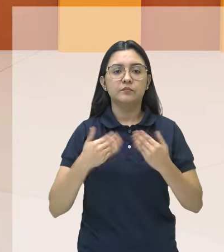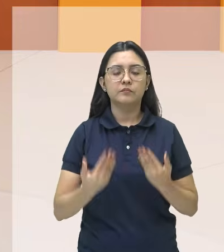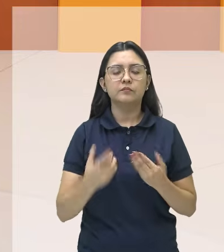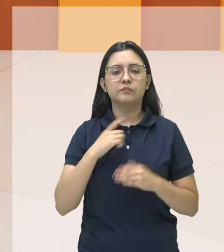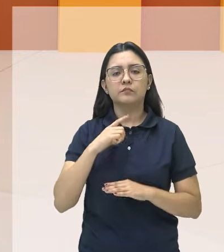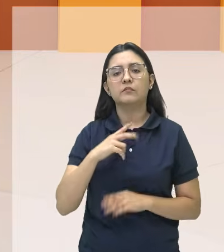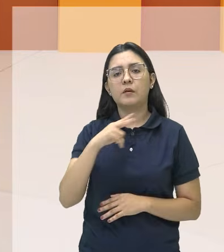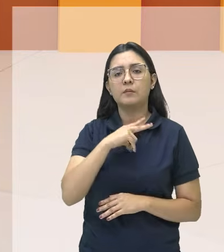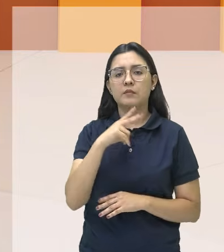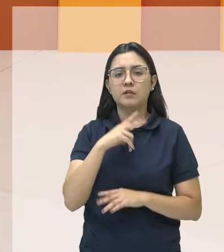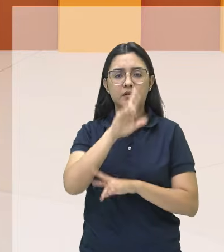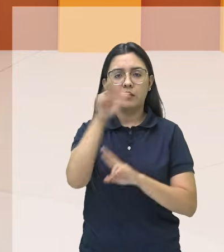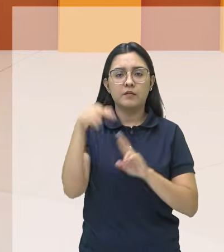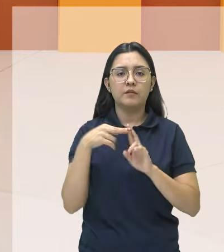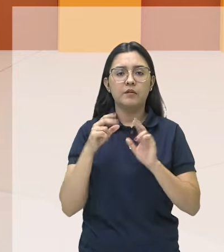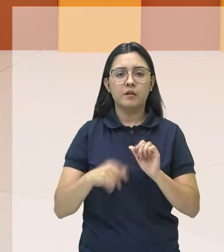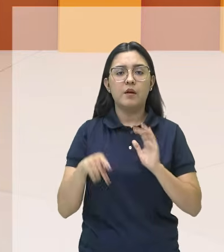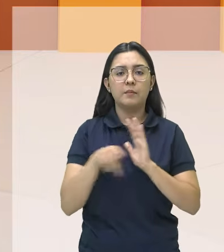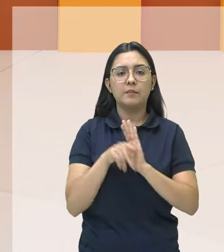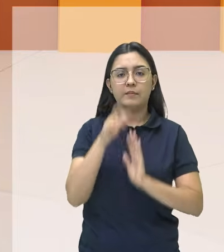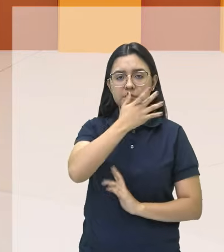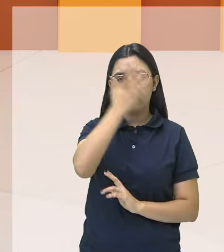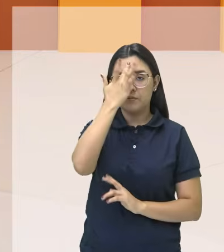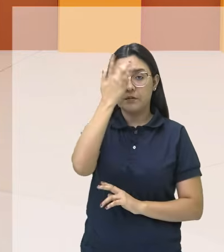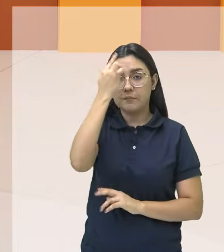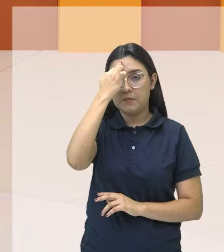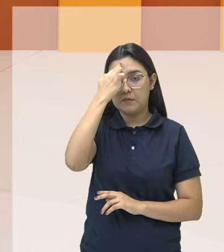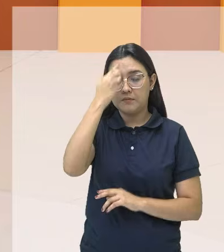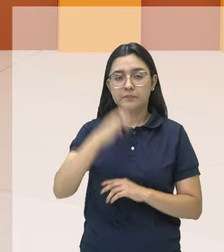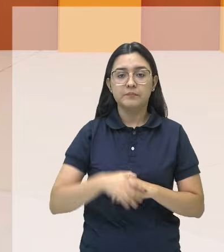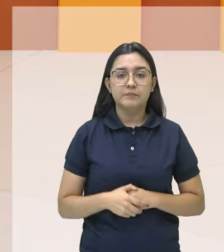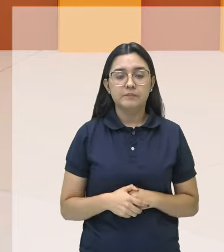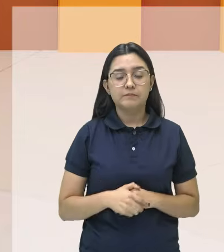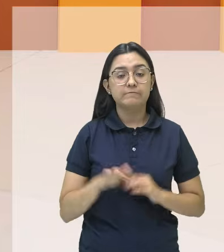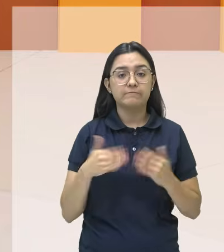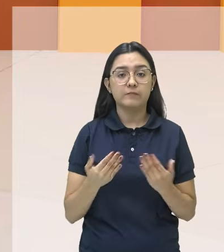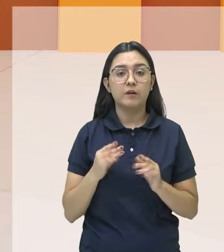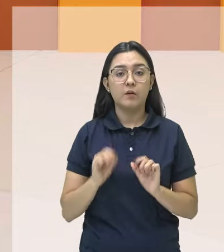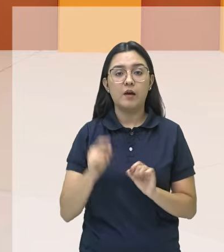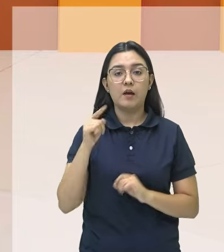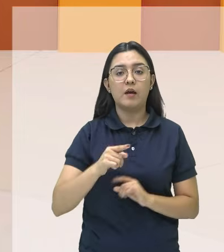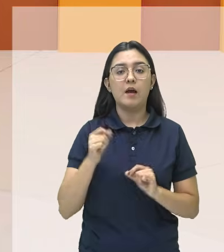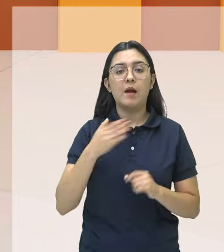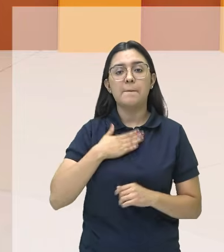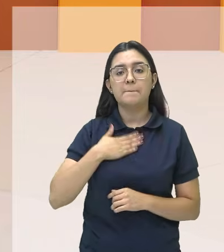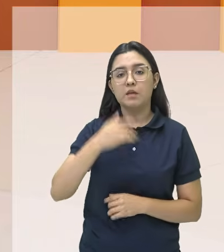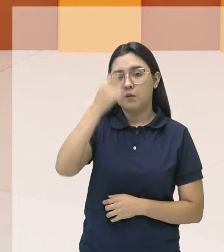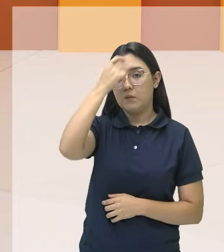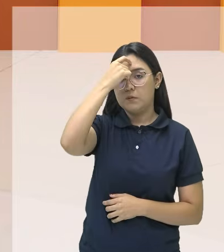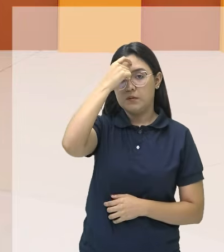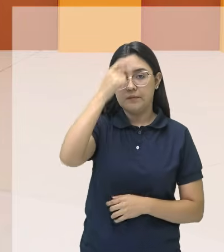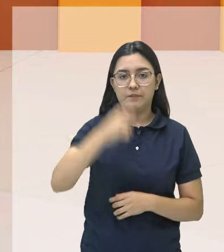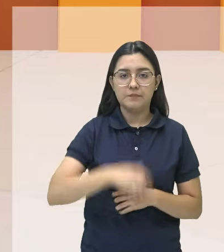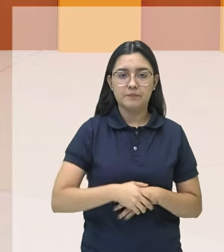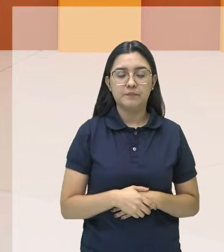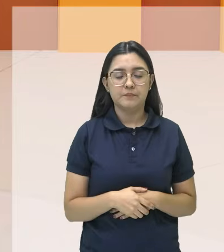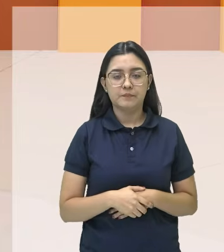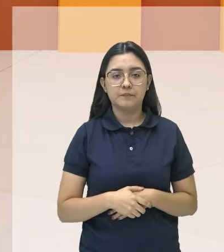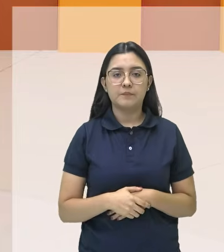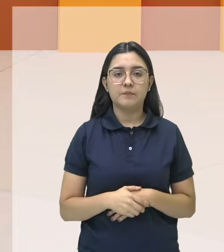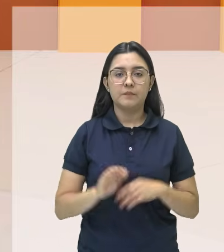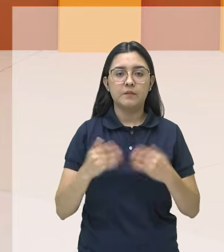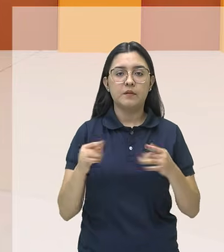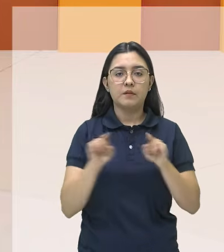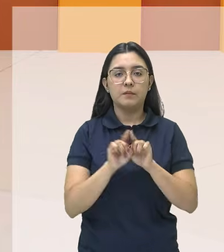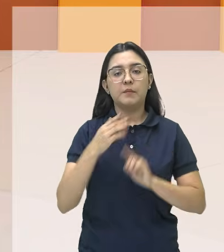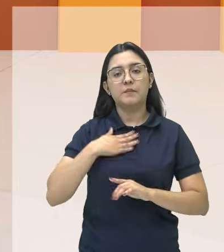Subjetiva é o que se refere ao sujeito que pensa. Então, é a minha consciência. É o